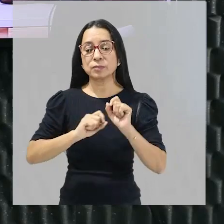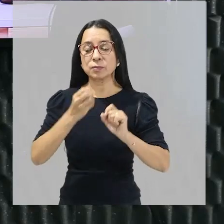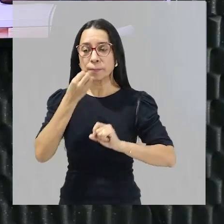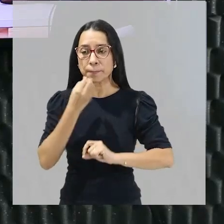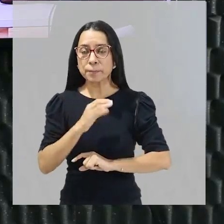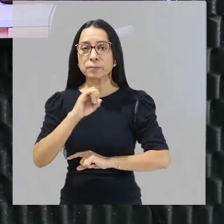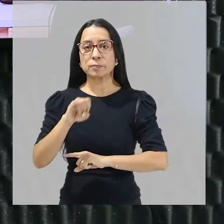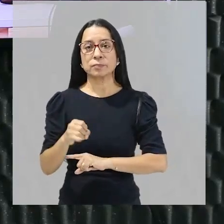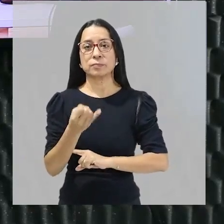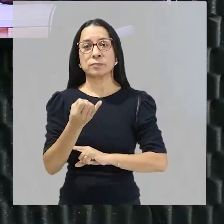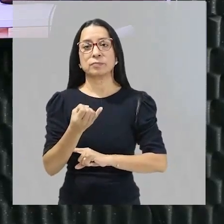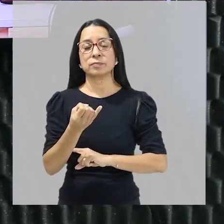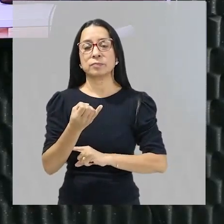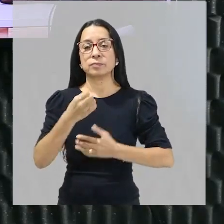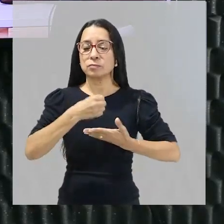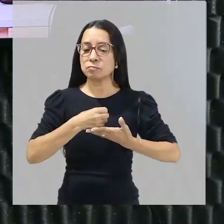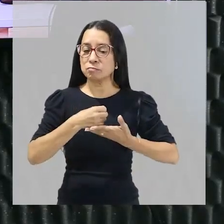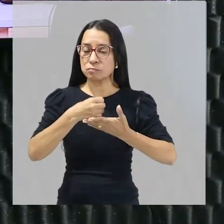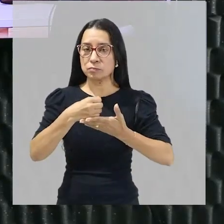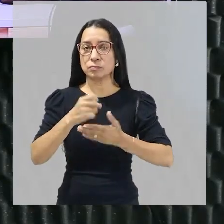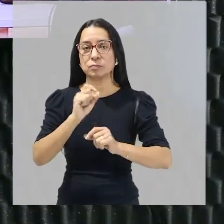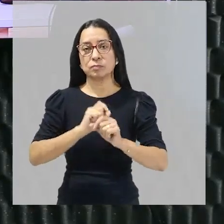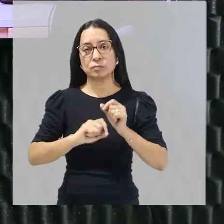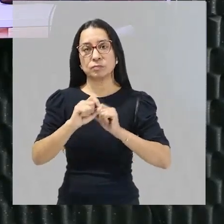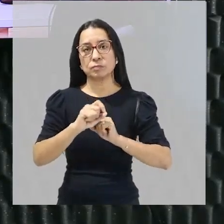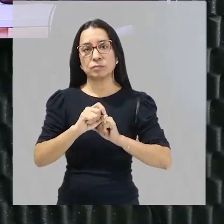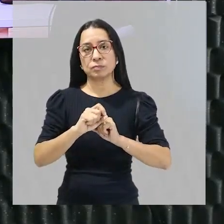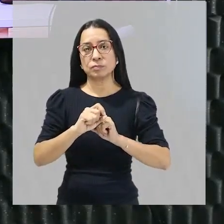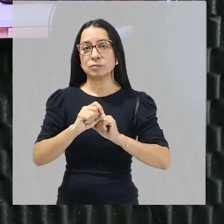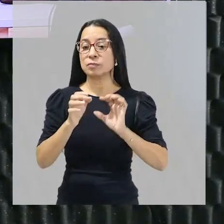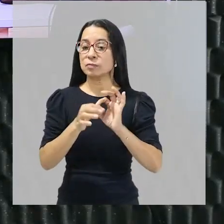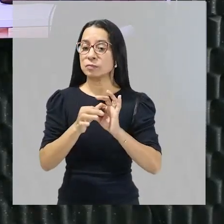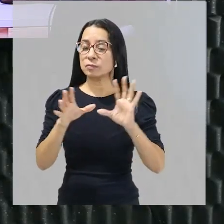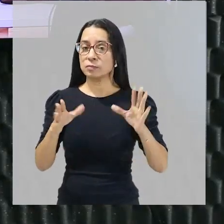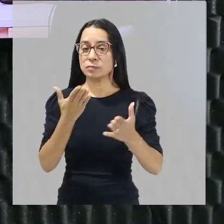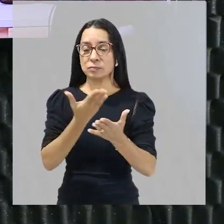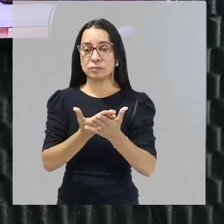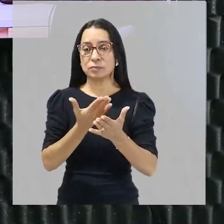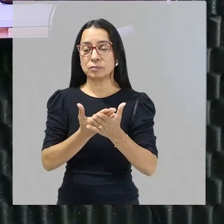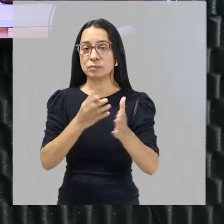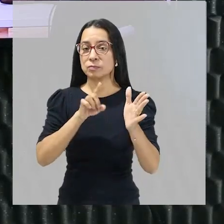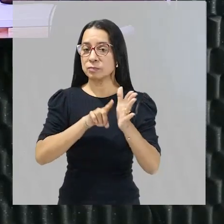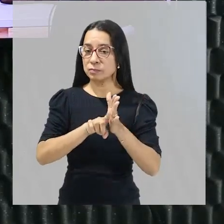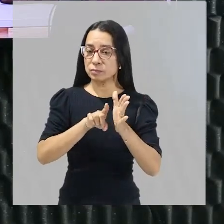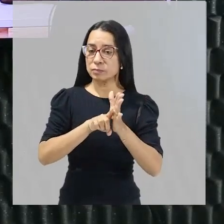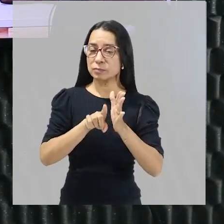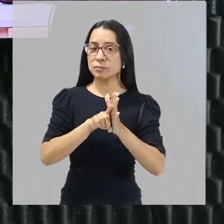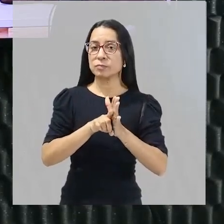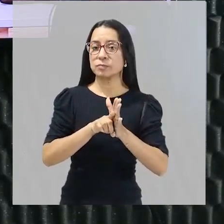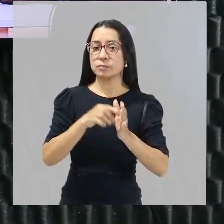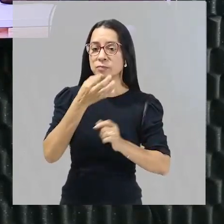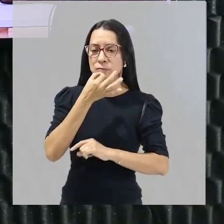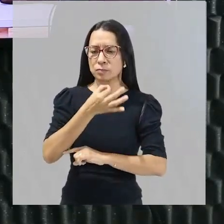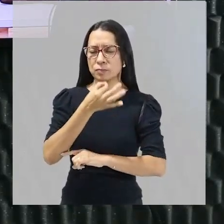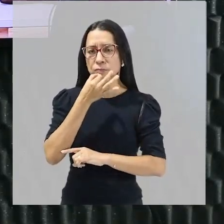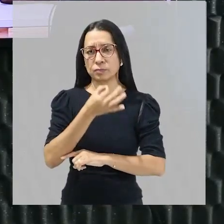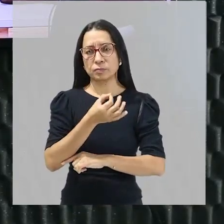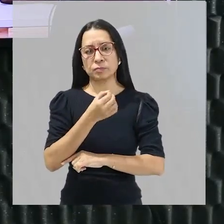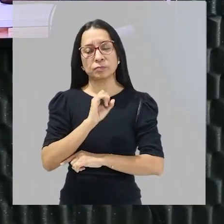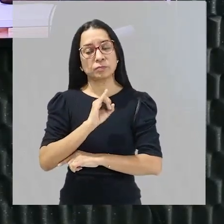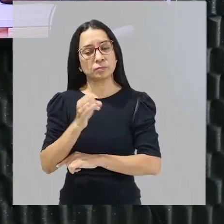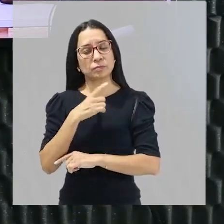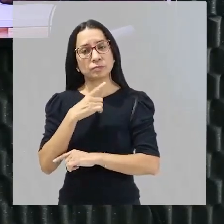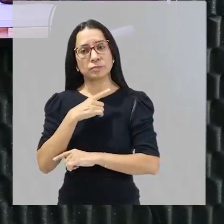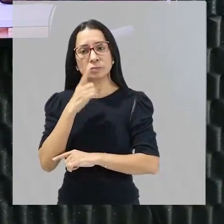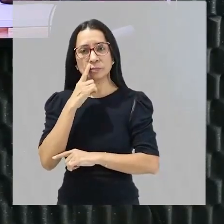ok? Conto com vocês, com autonomia de estudo, pesquisa, envie sugestões. Se tiverem dúvidas também, nós temos ali